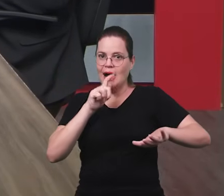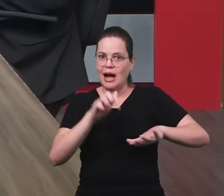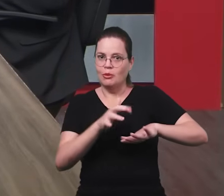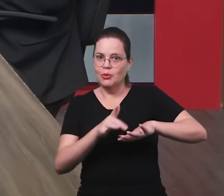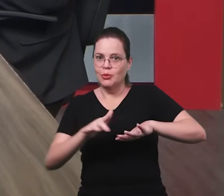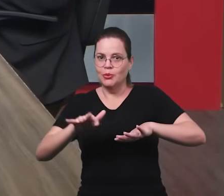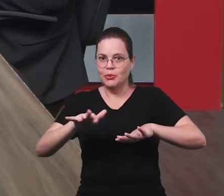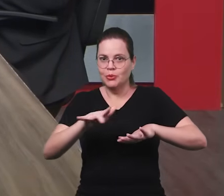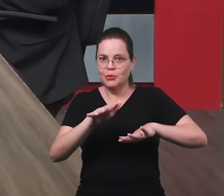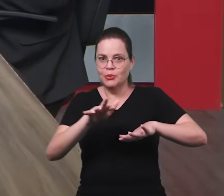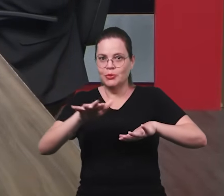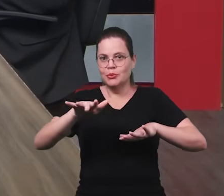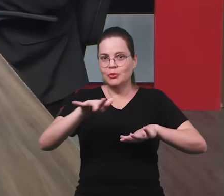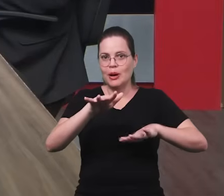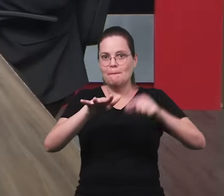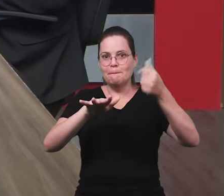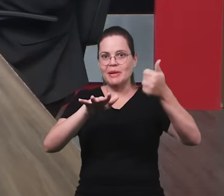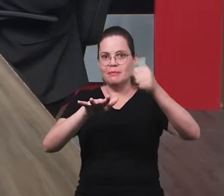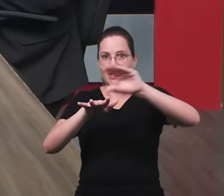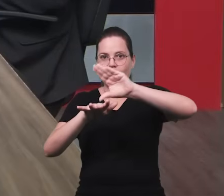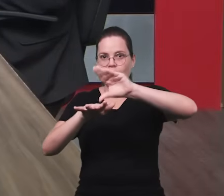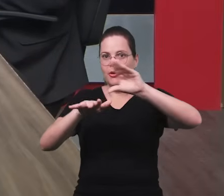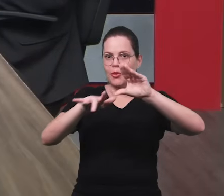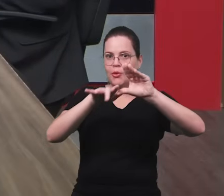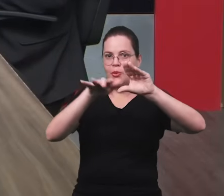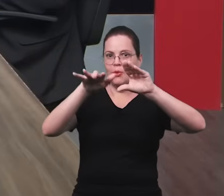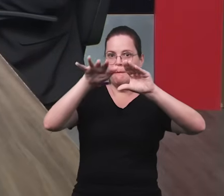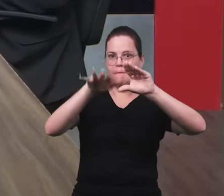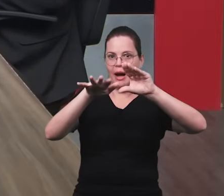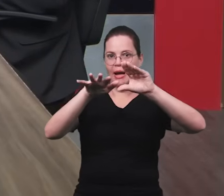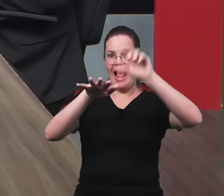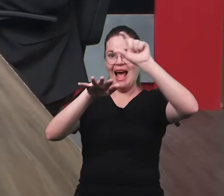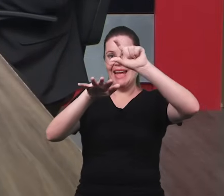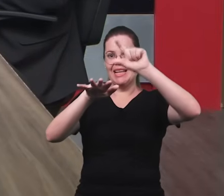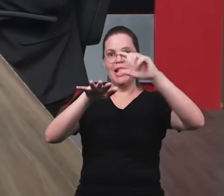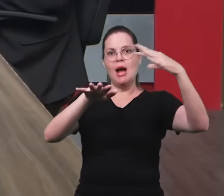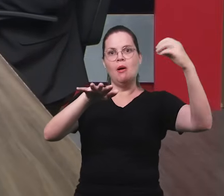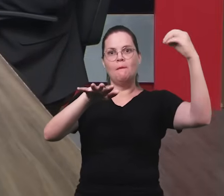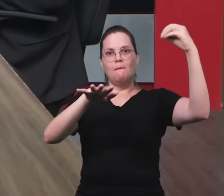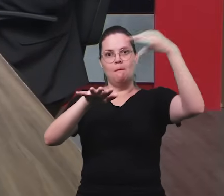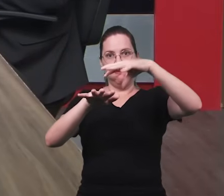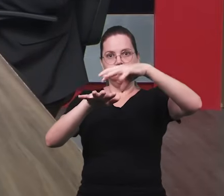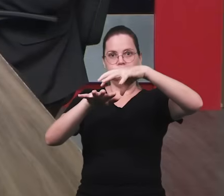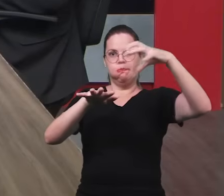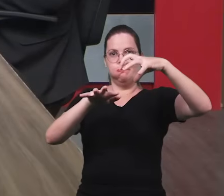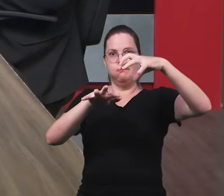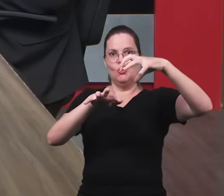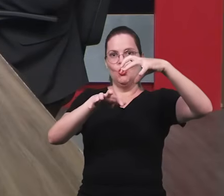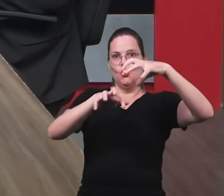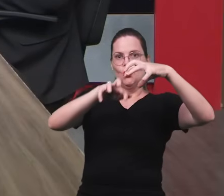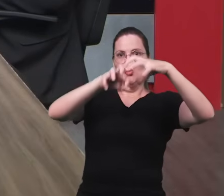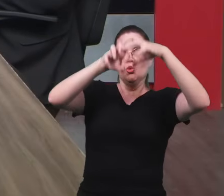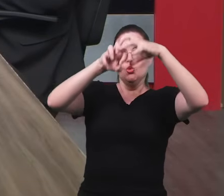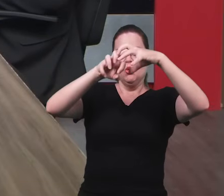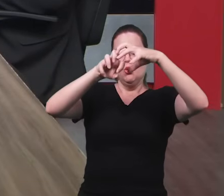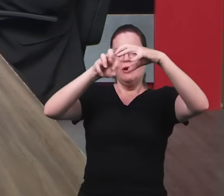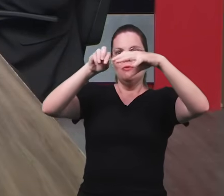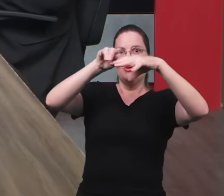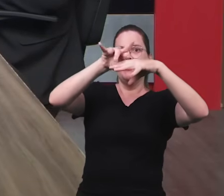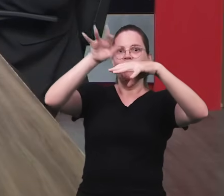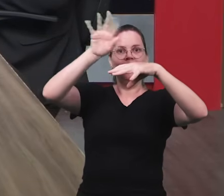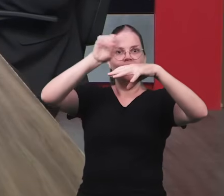à pressão. Então a pressão ela faz com que ela segure a água para que ela não vá para o